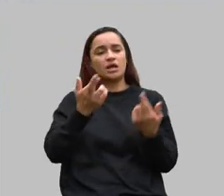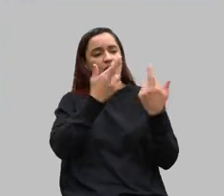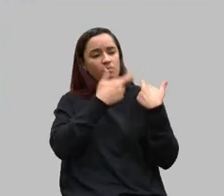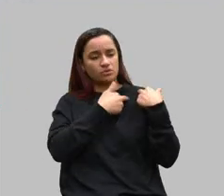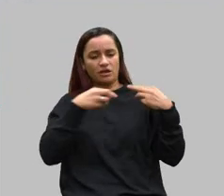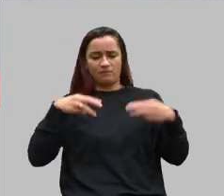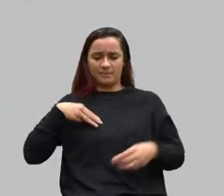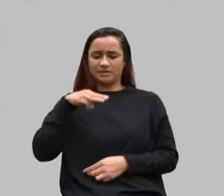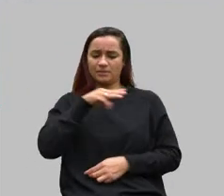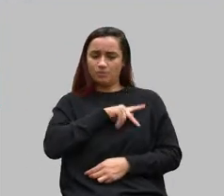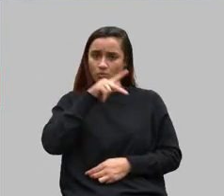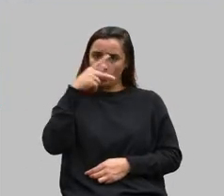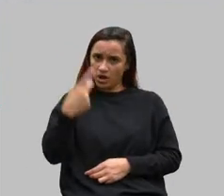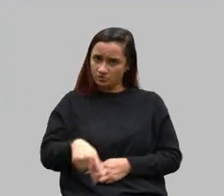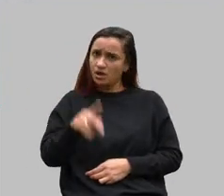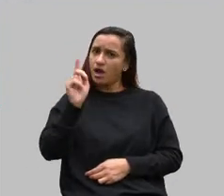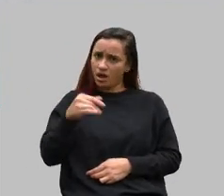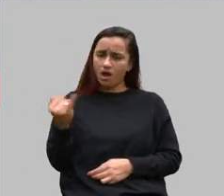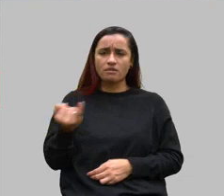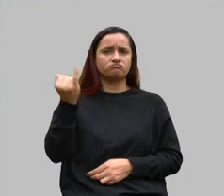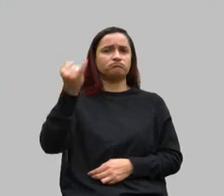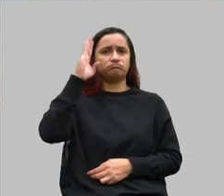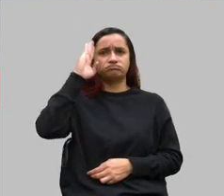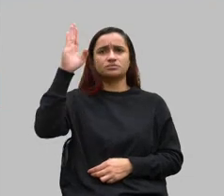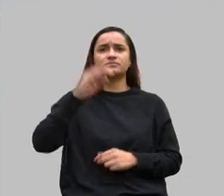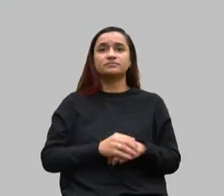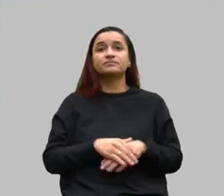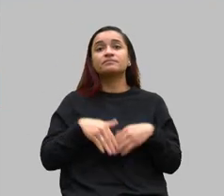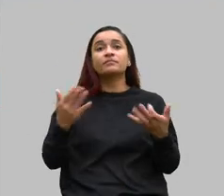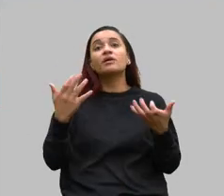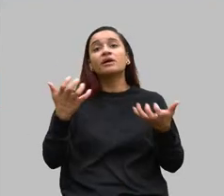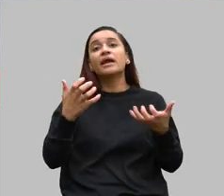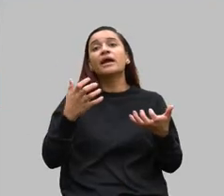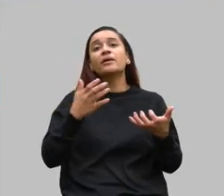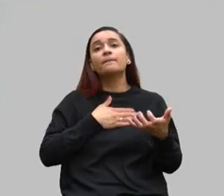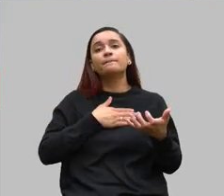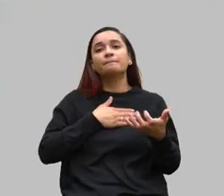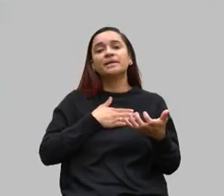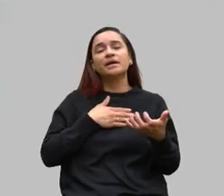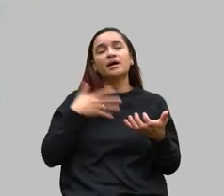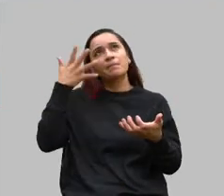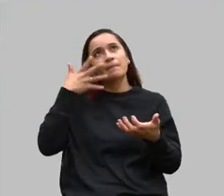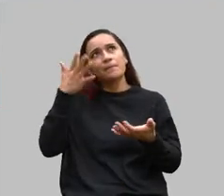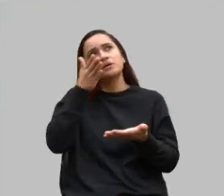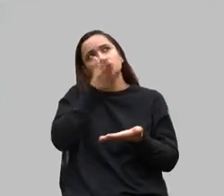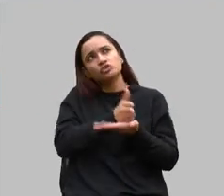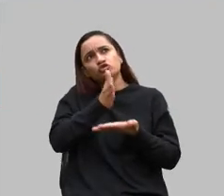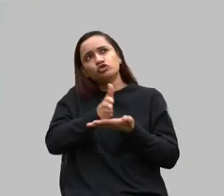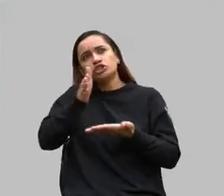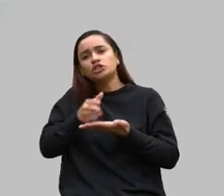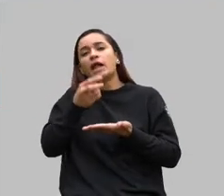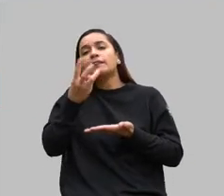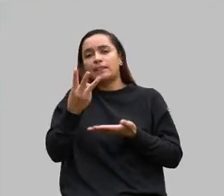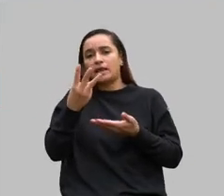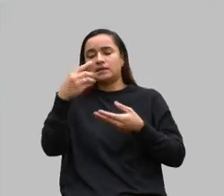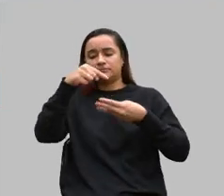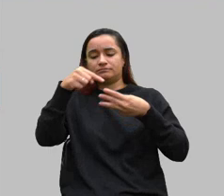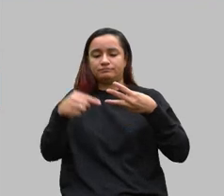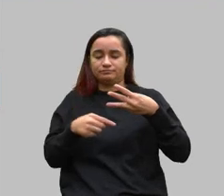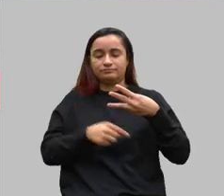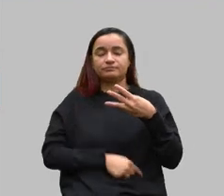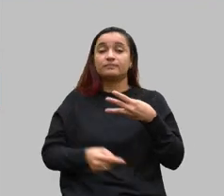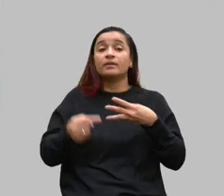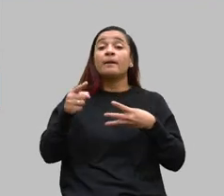público para essa pauta é fundamental eu queria dividir minha fala aqui em três em três momentos eh primeiro eh